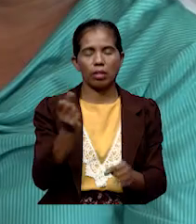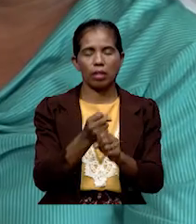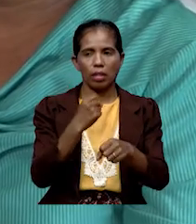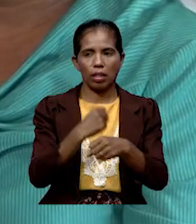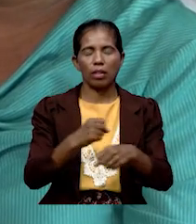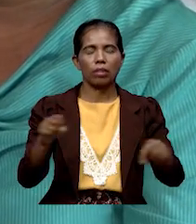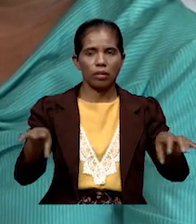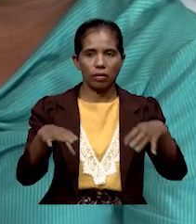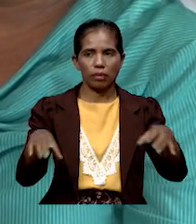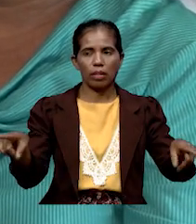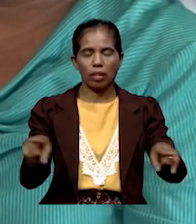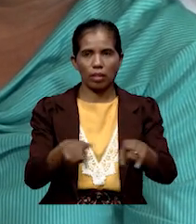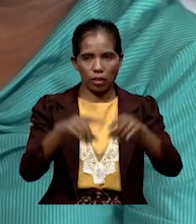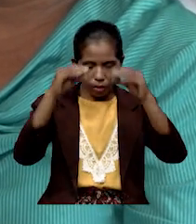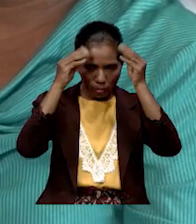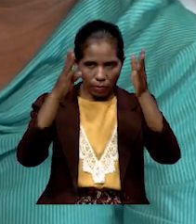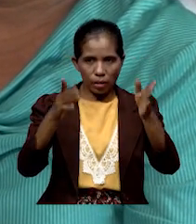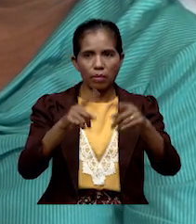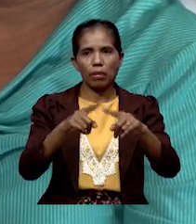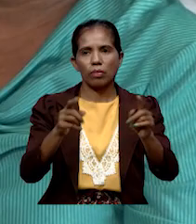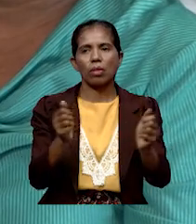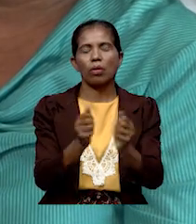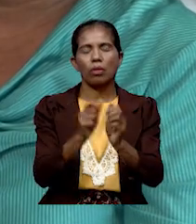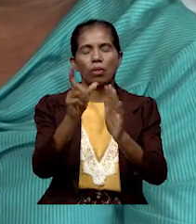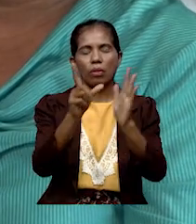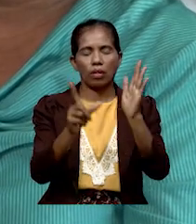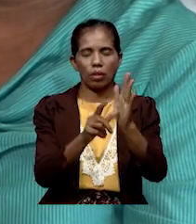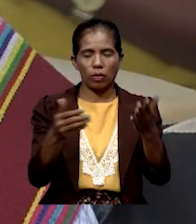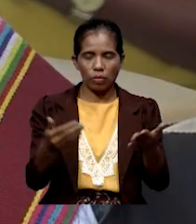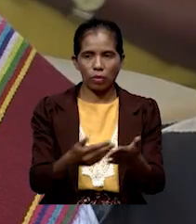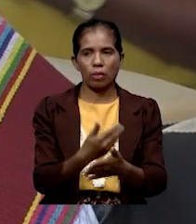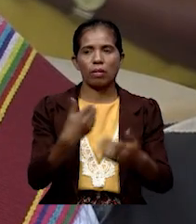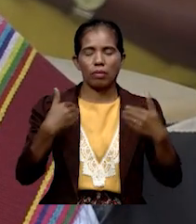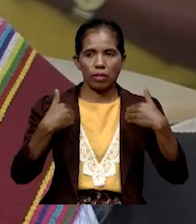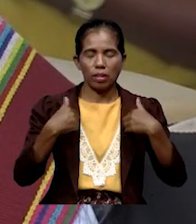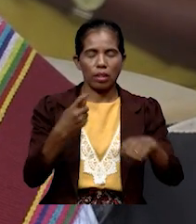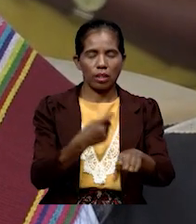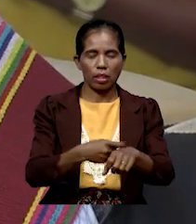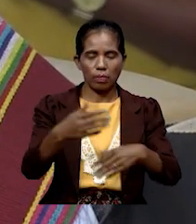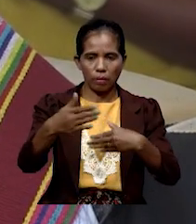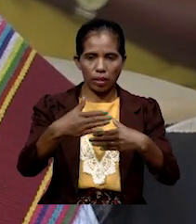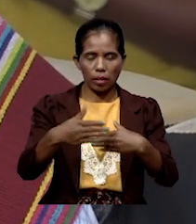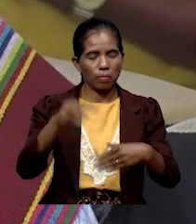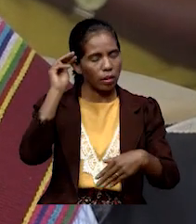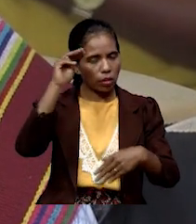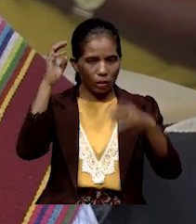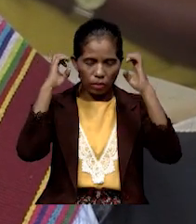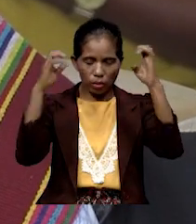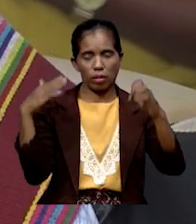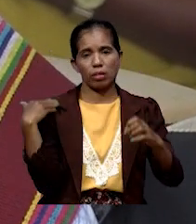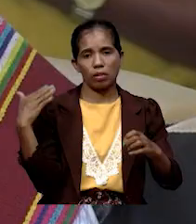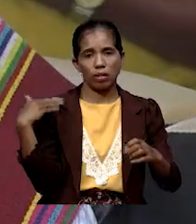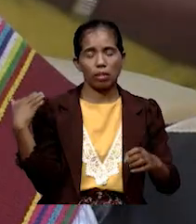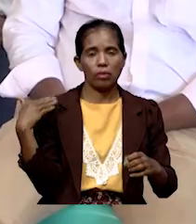nieknar hanesan professor. Mai be ho lei fong reforma nebe ia ona, ia tempo badak Ministério da Educação, Juventude e